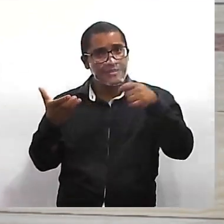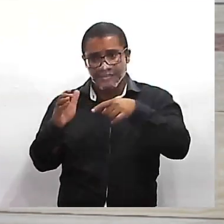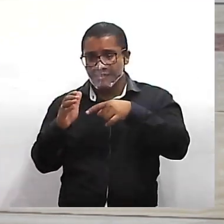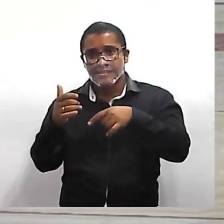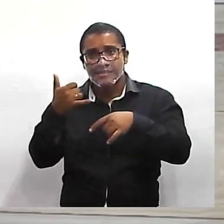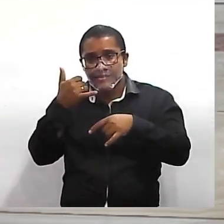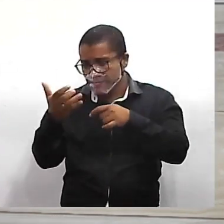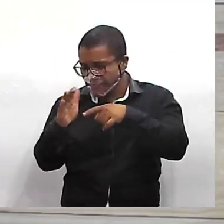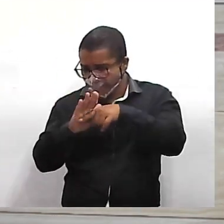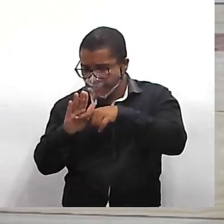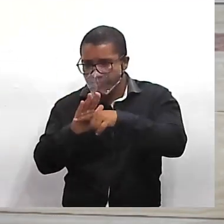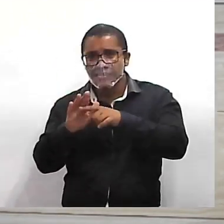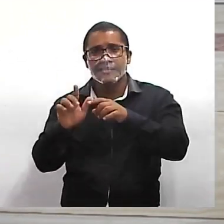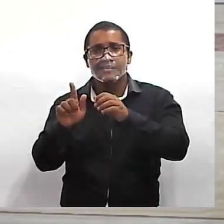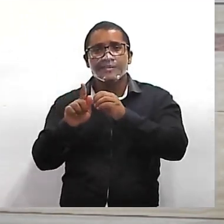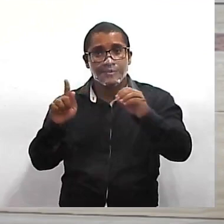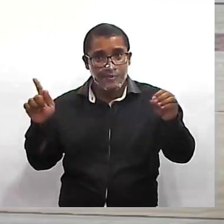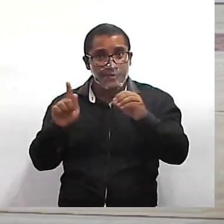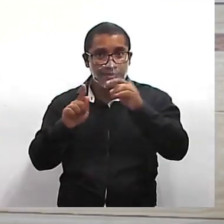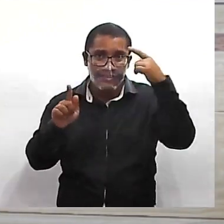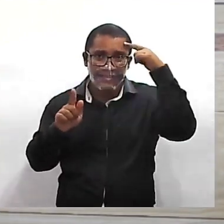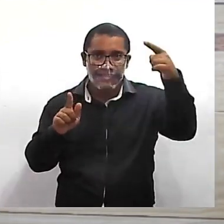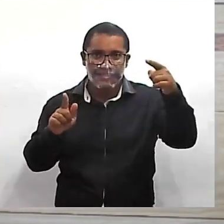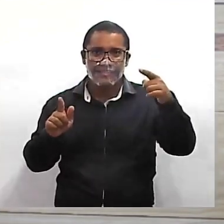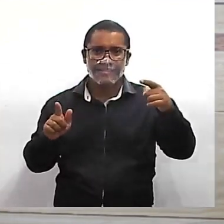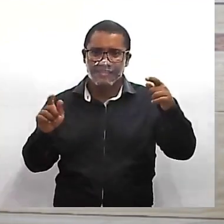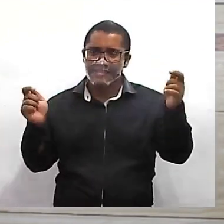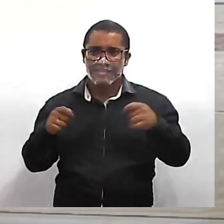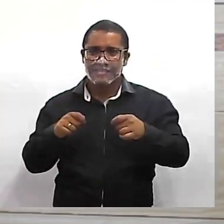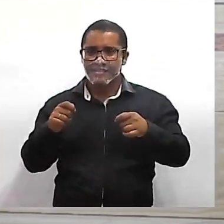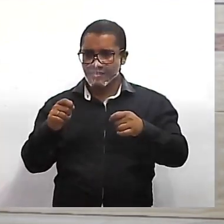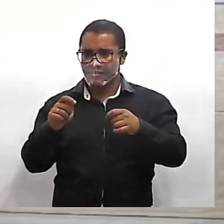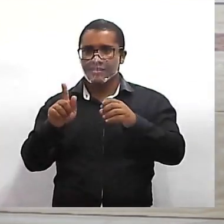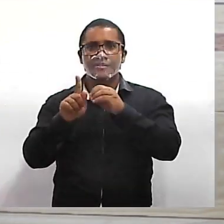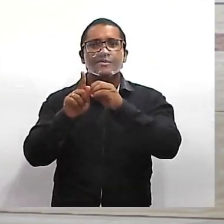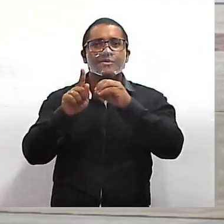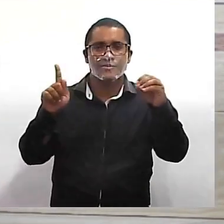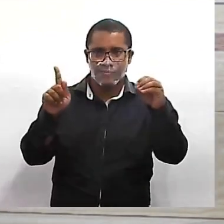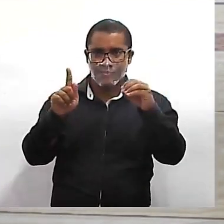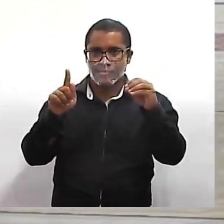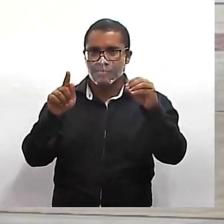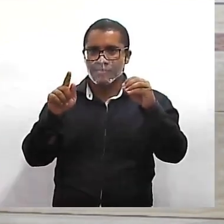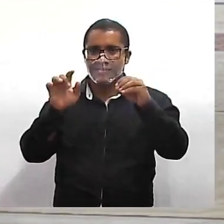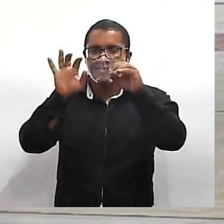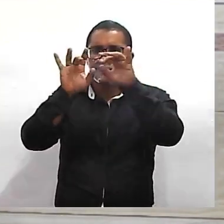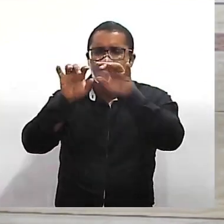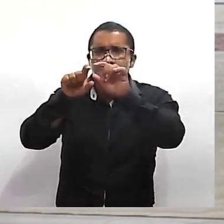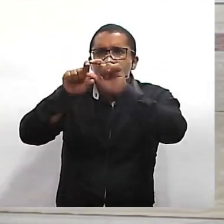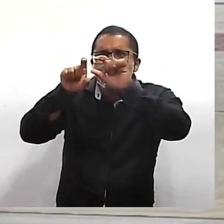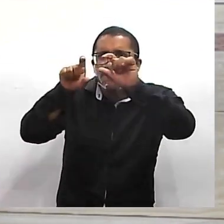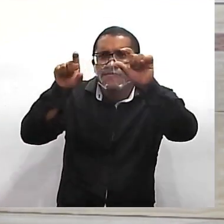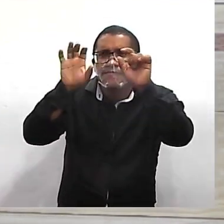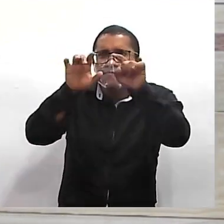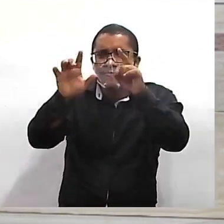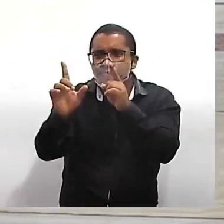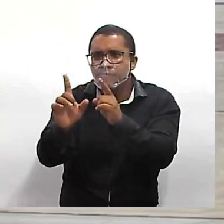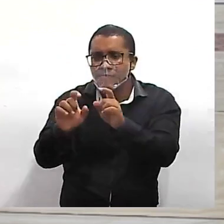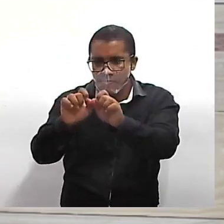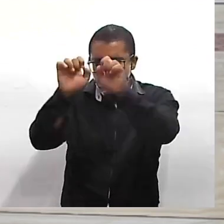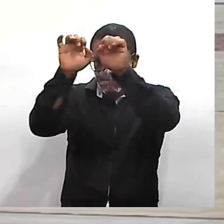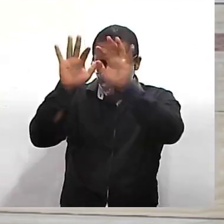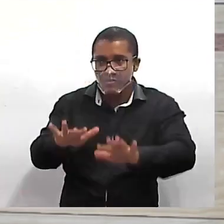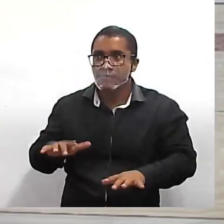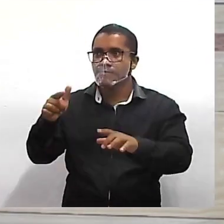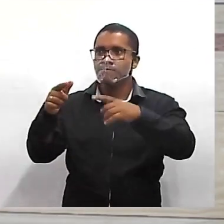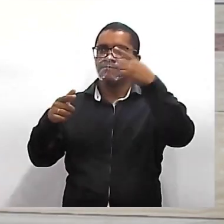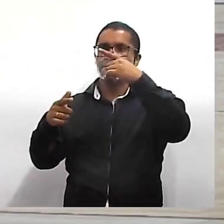lá no Google minimamente. Lembrando, não é no primeiro site que aparece não, tá? Vamos tentar procurar isso, né, André? A gente pode